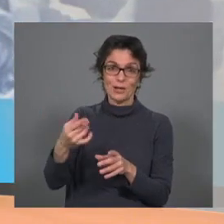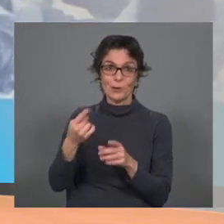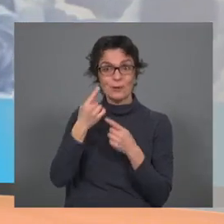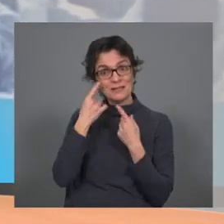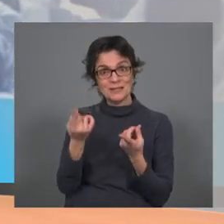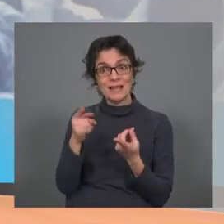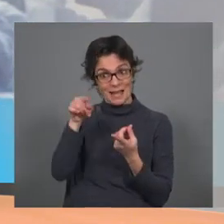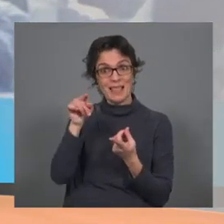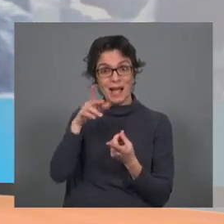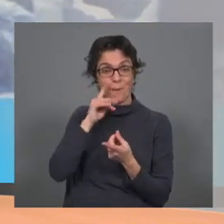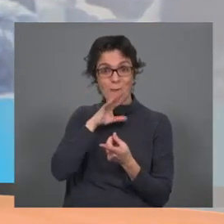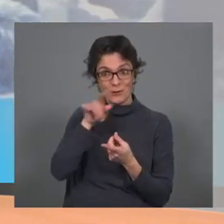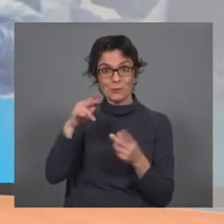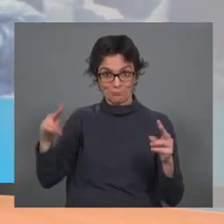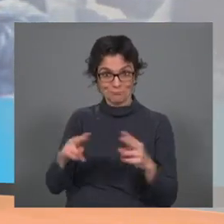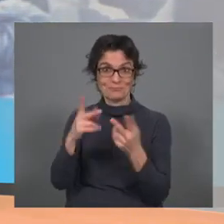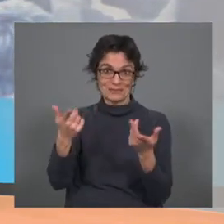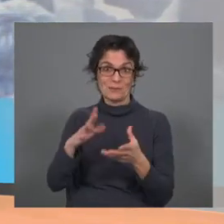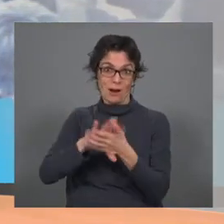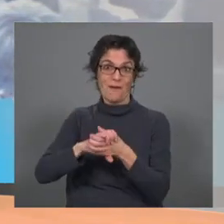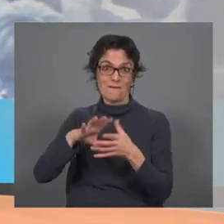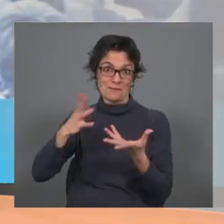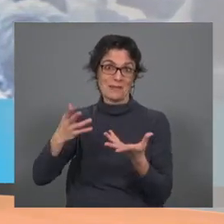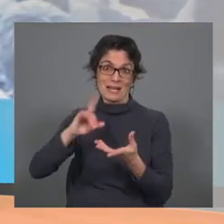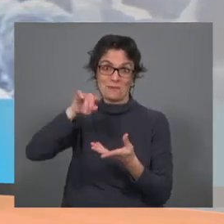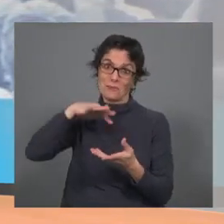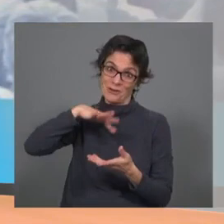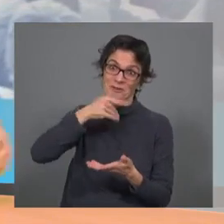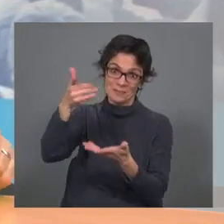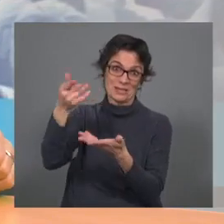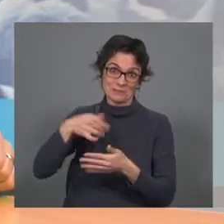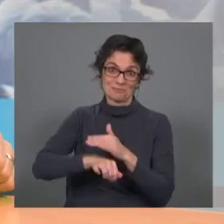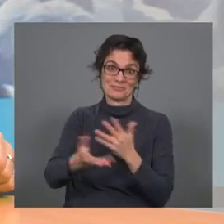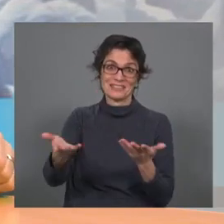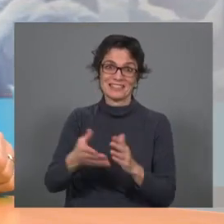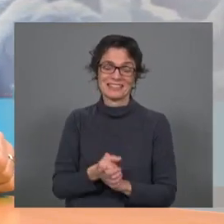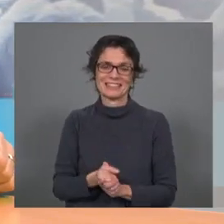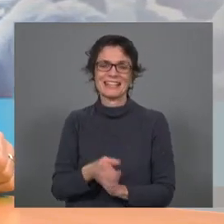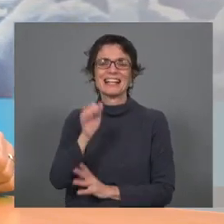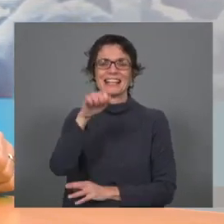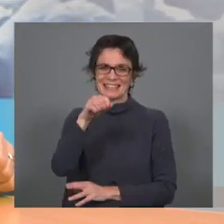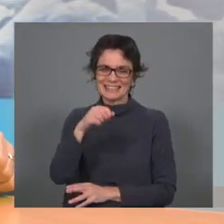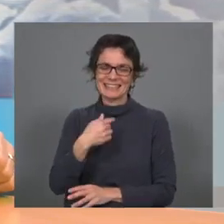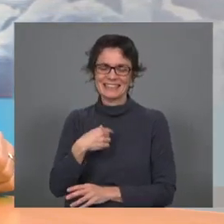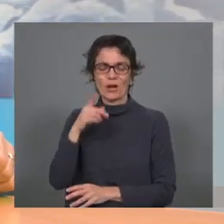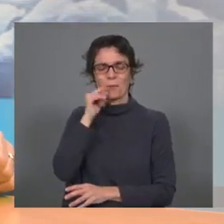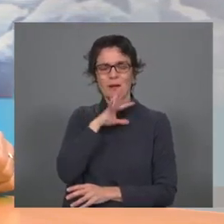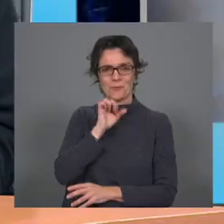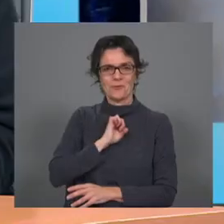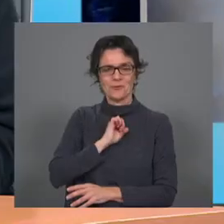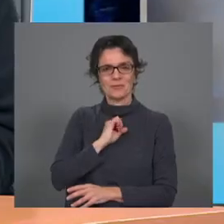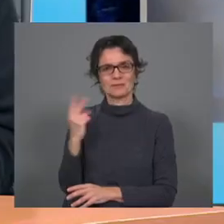se conheceram e daí resultou uma família, e no caso do Guilherme também. É verdade. Sim, os meus dois pais fizeram parte da